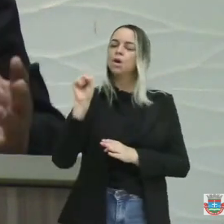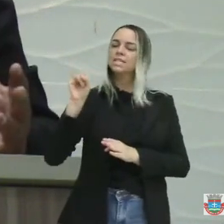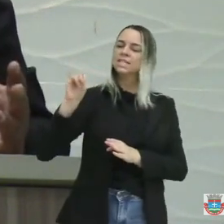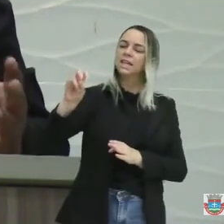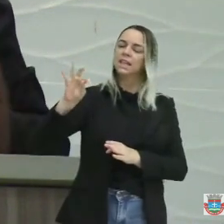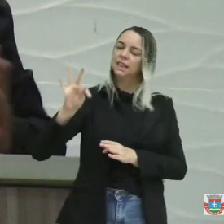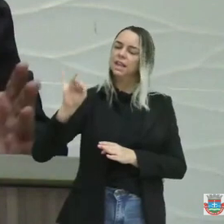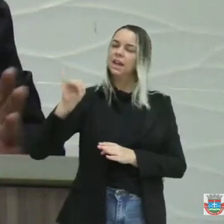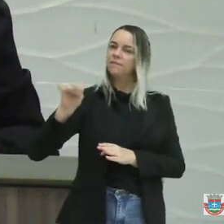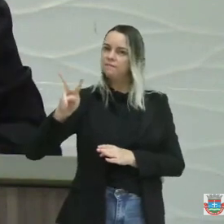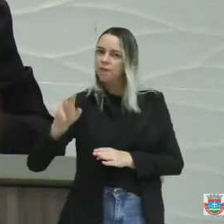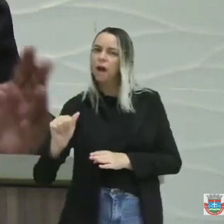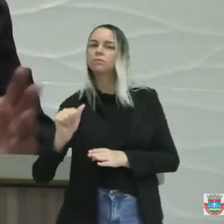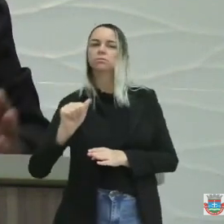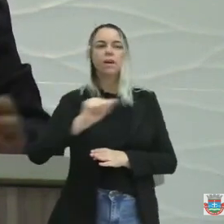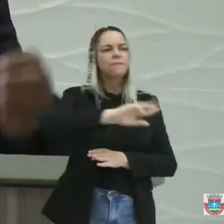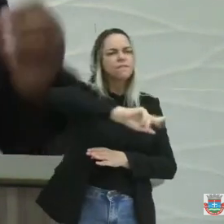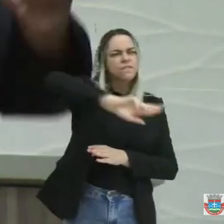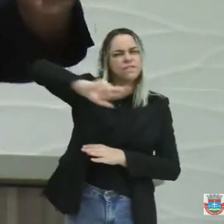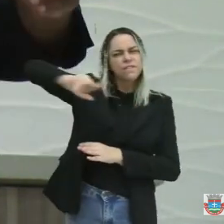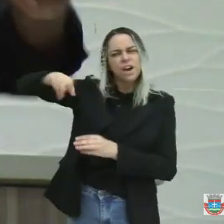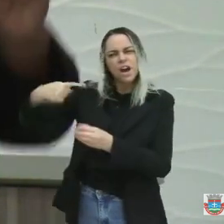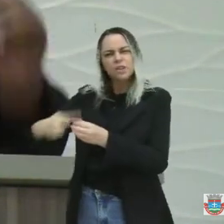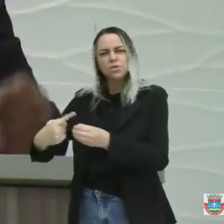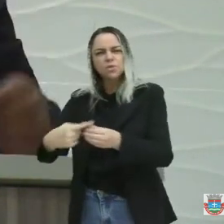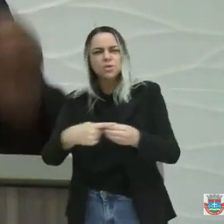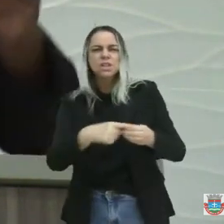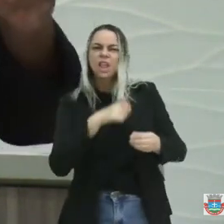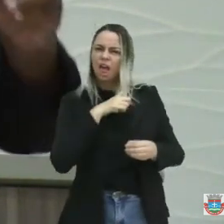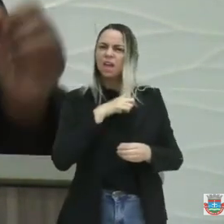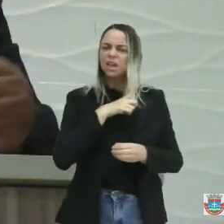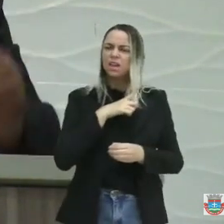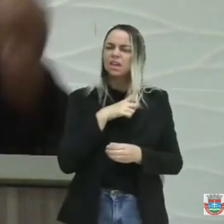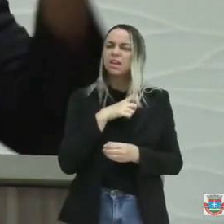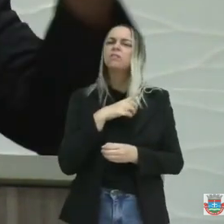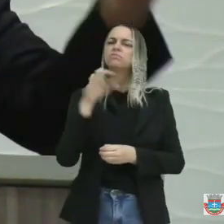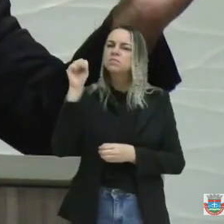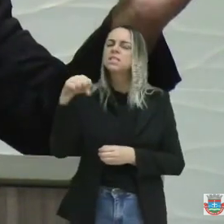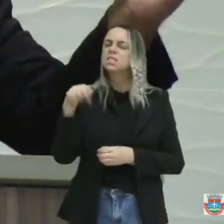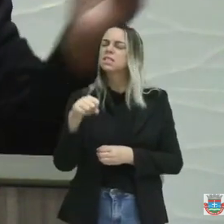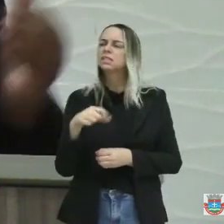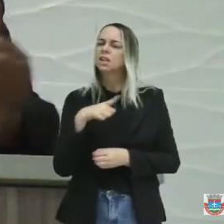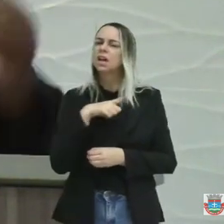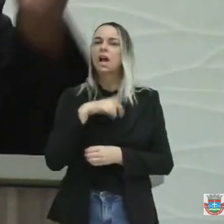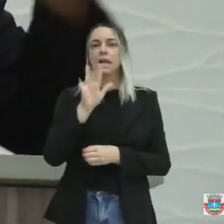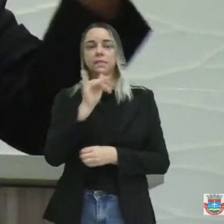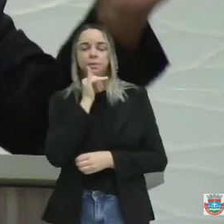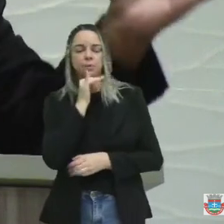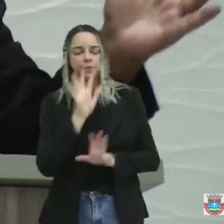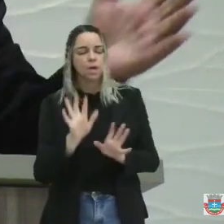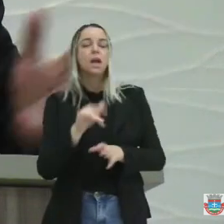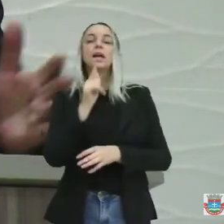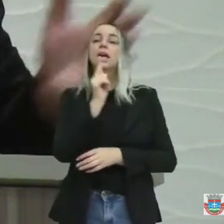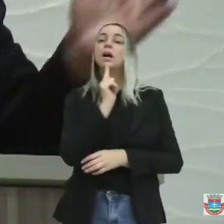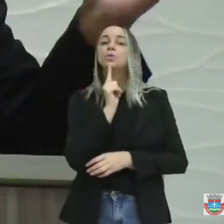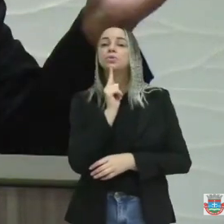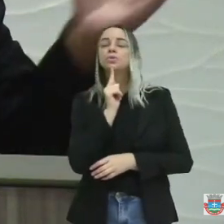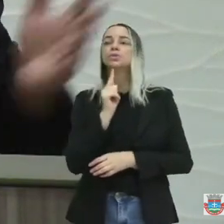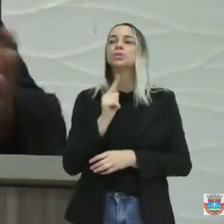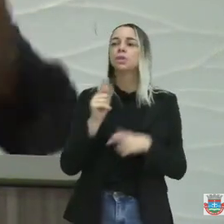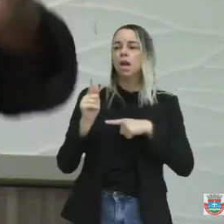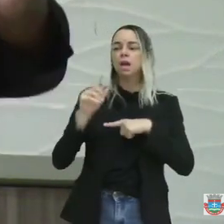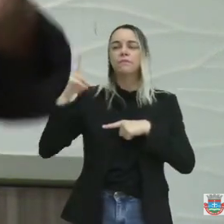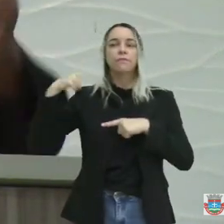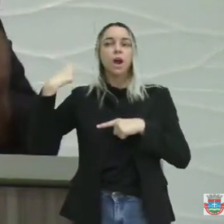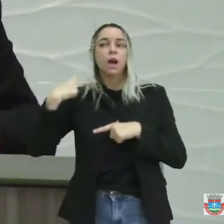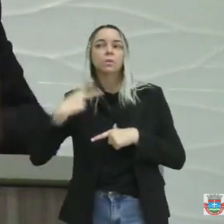vários municípios, vários, não são todos, tem essa emenda impositiva. Por exemplo, Garanhuns, tem um vereador lá que usou,